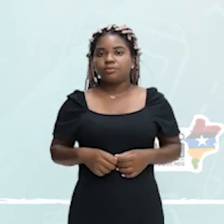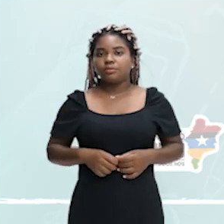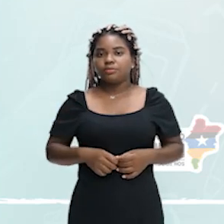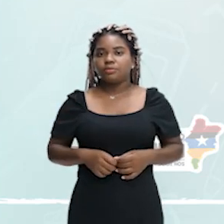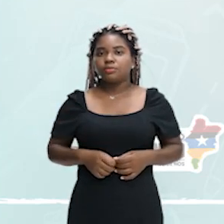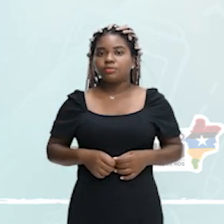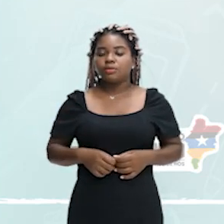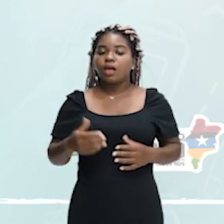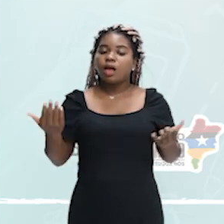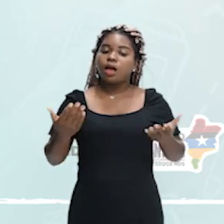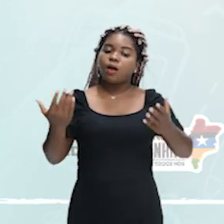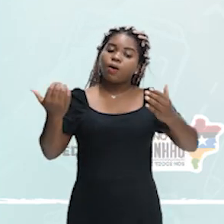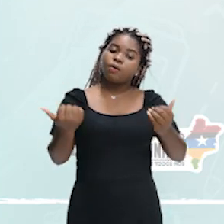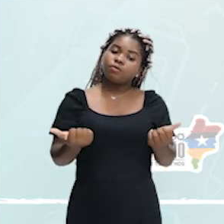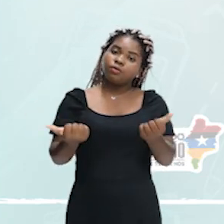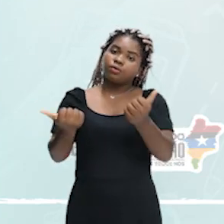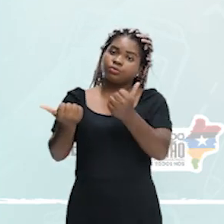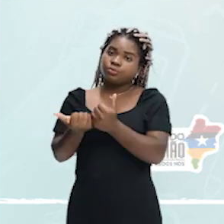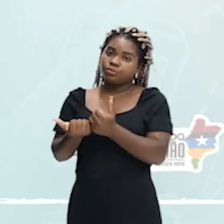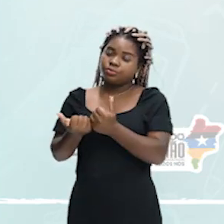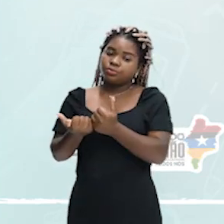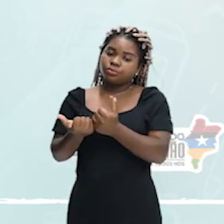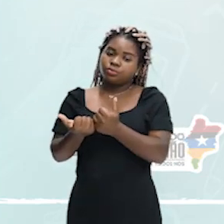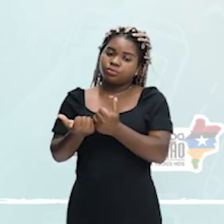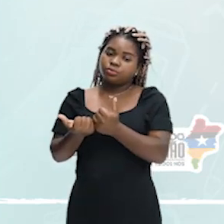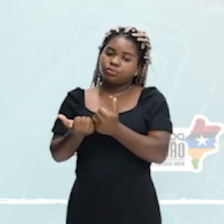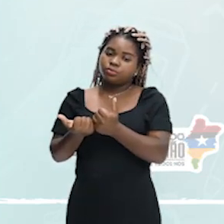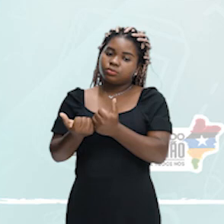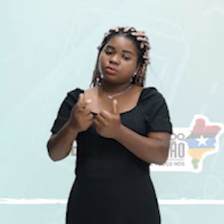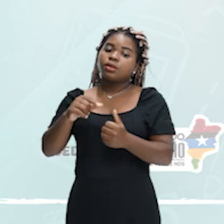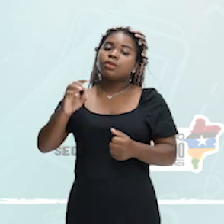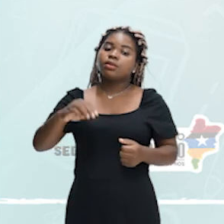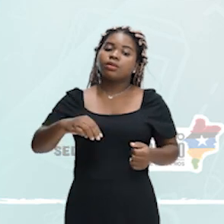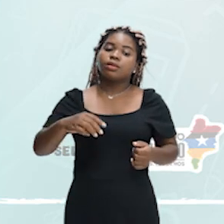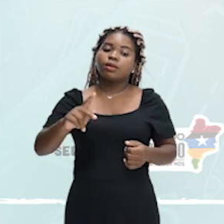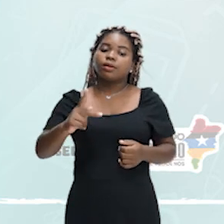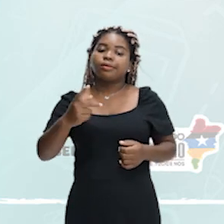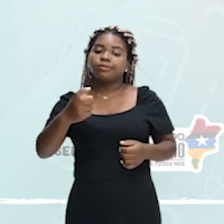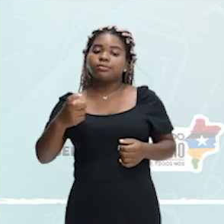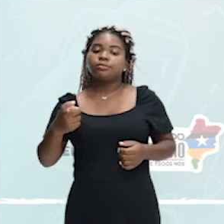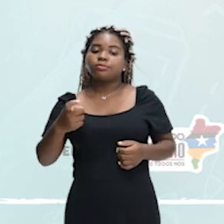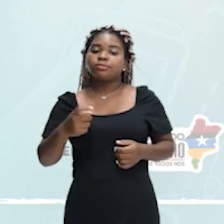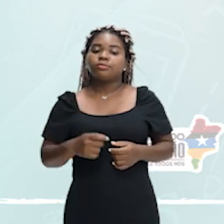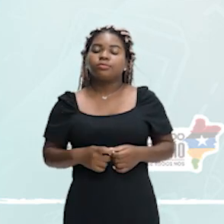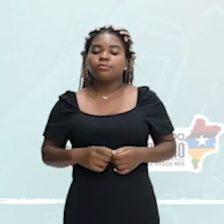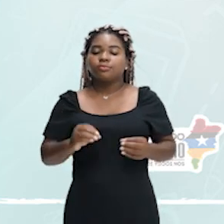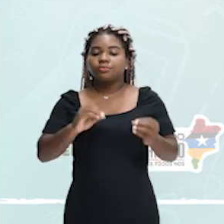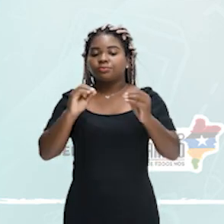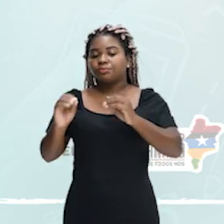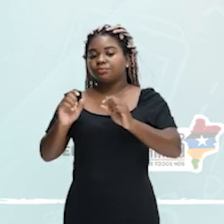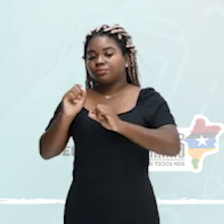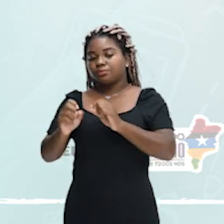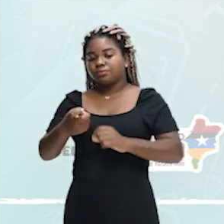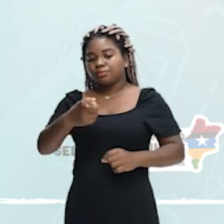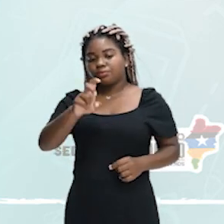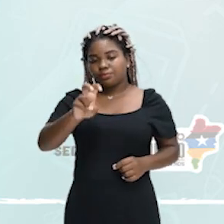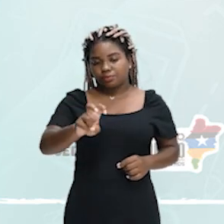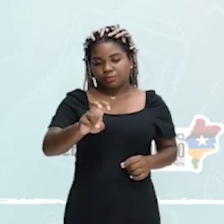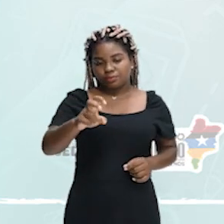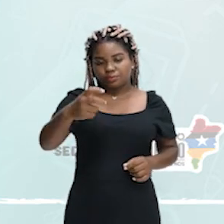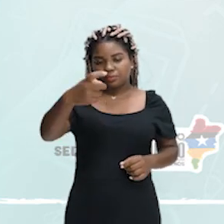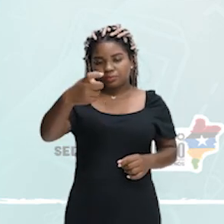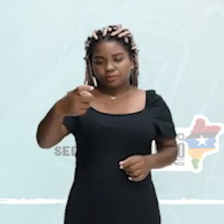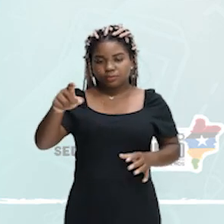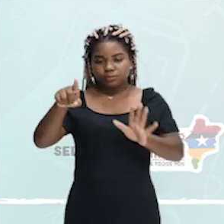a substituição, ou seja, quem é a função h de x? Você já viu que ela é dada por 5 elevado a